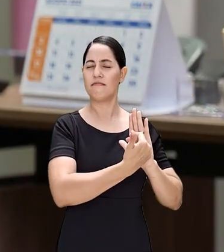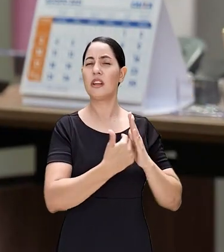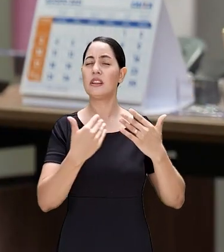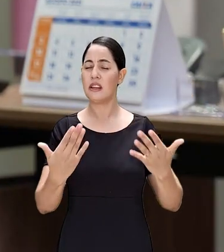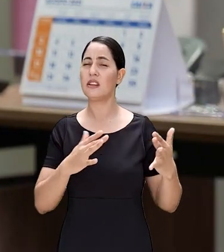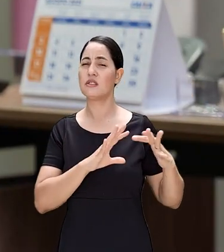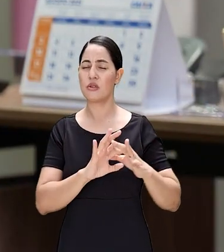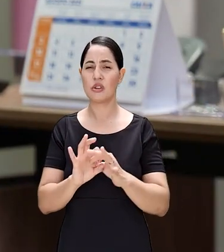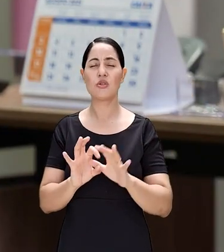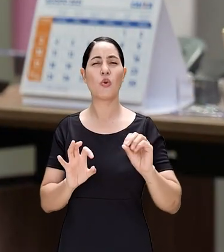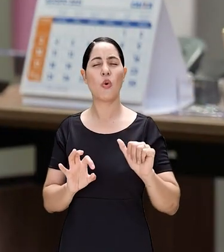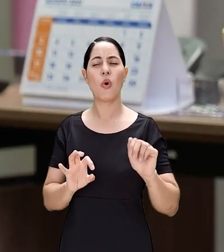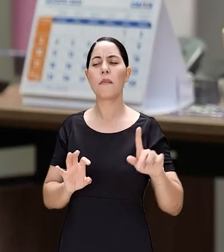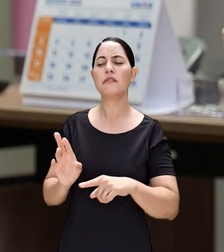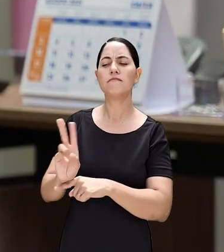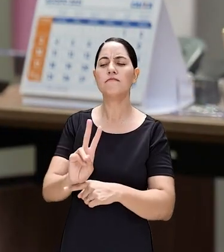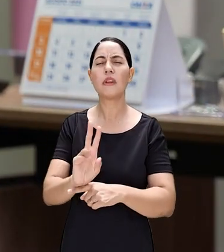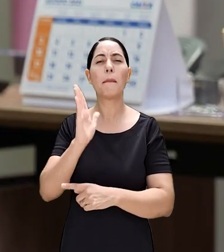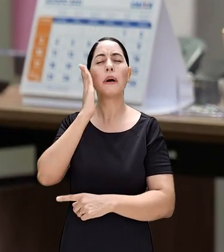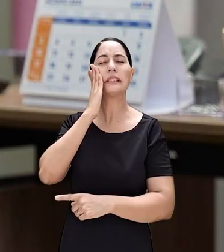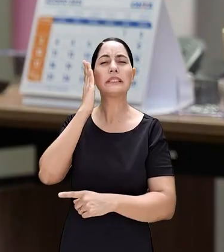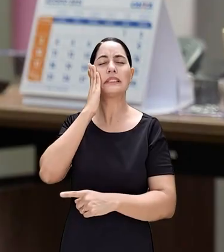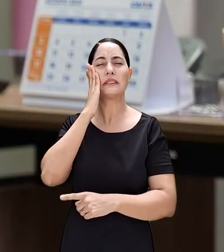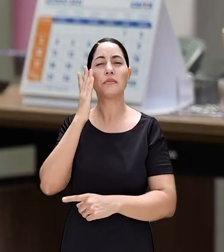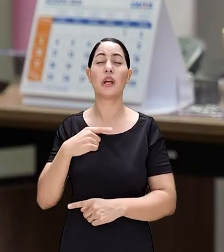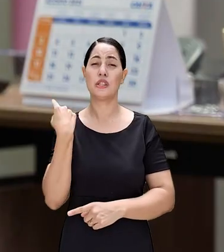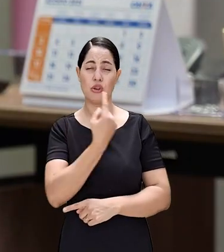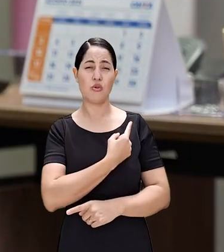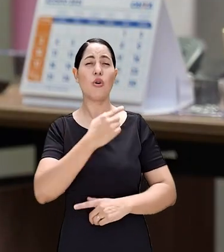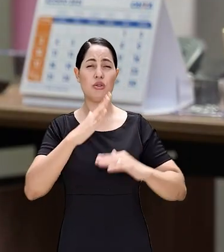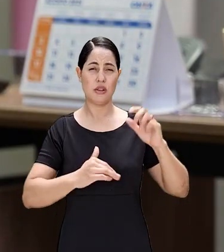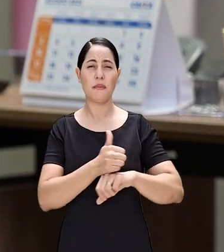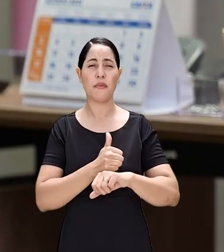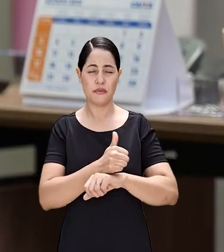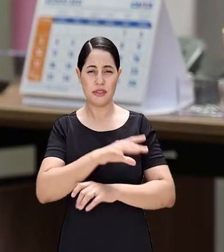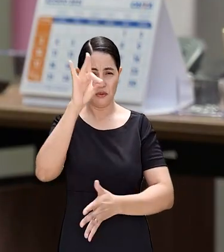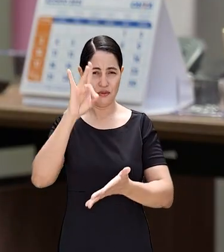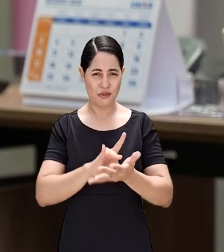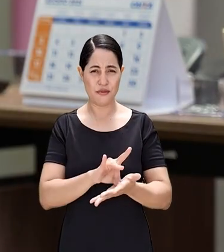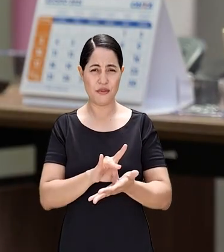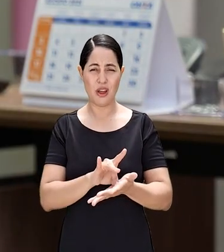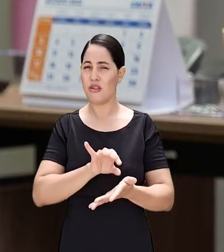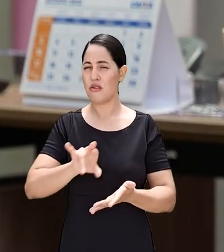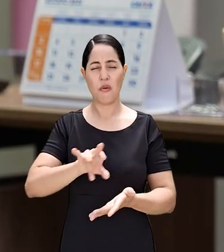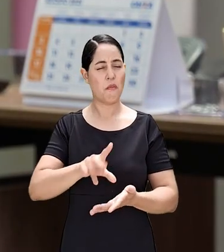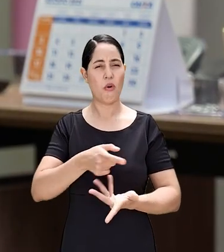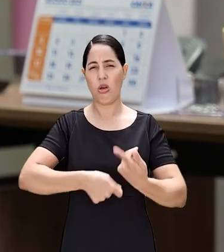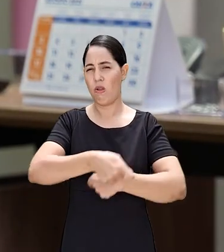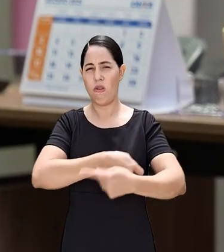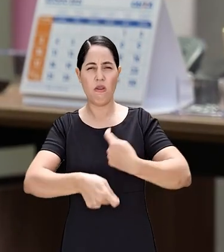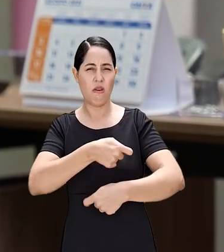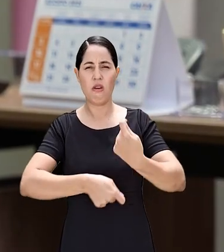atuação da OAB garante que a nossa profissão ela não tenha um perfil de mercantilização,